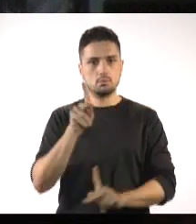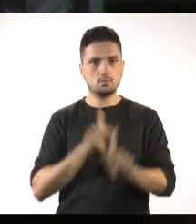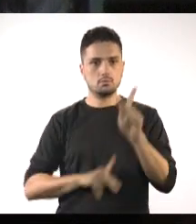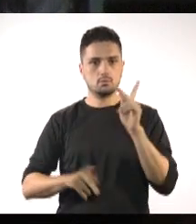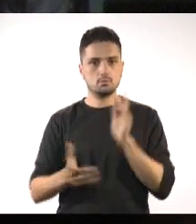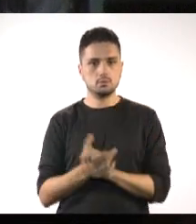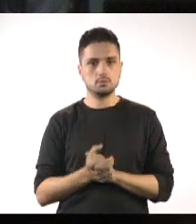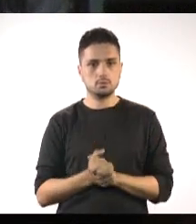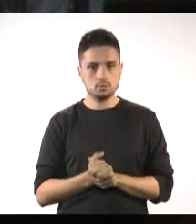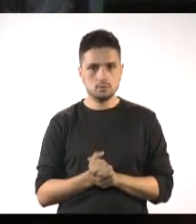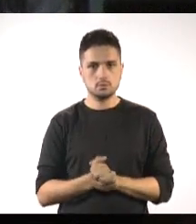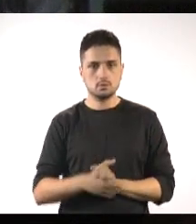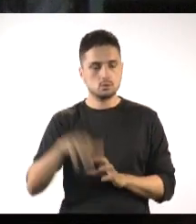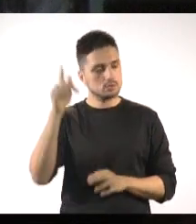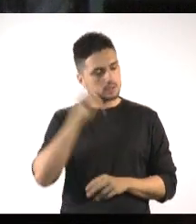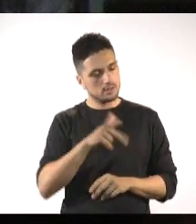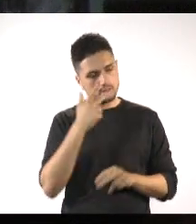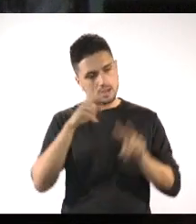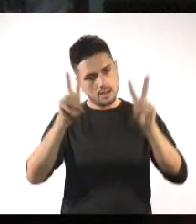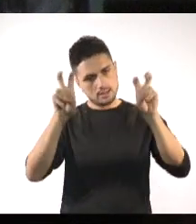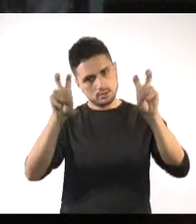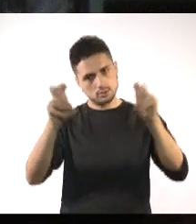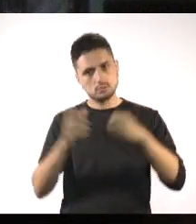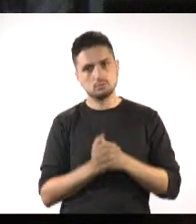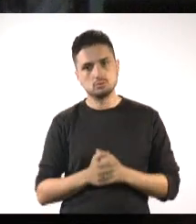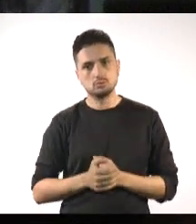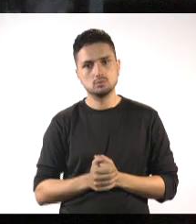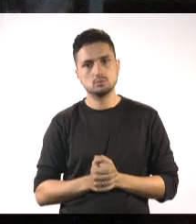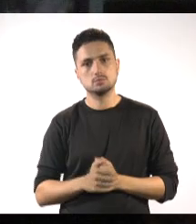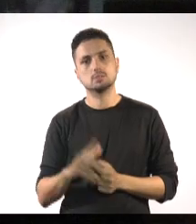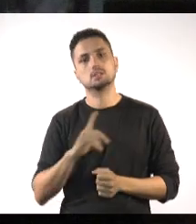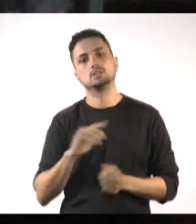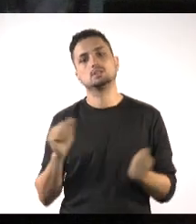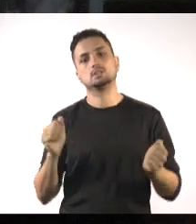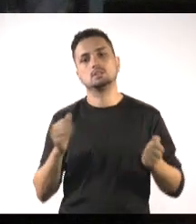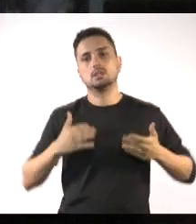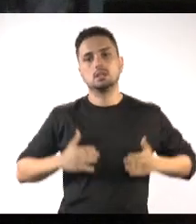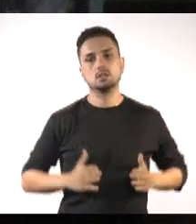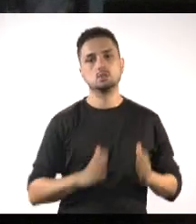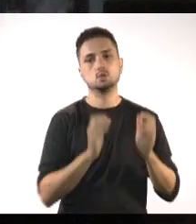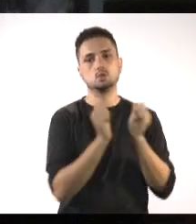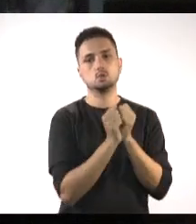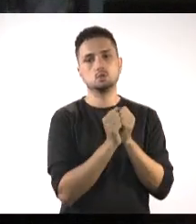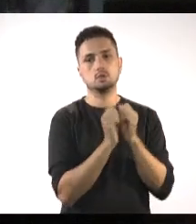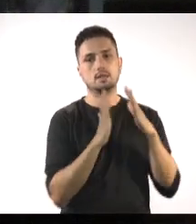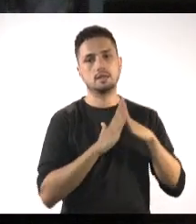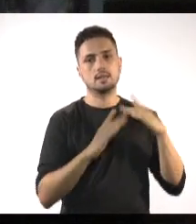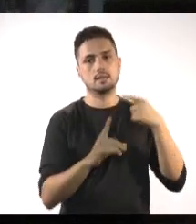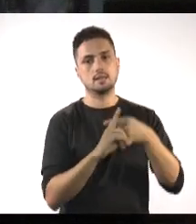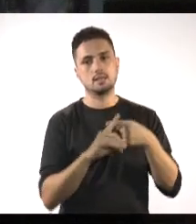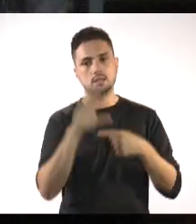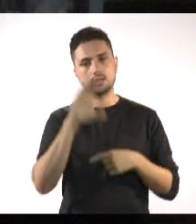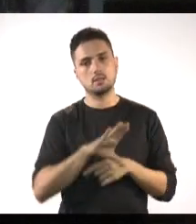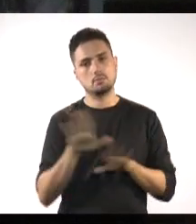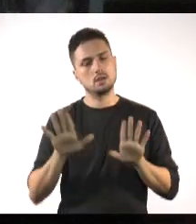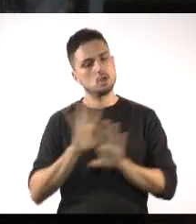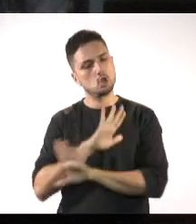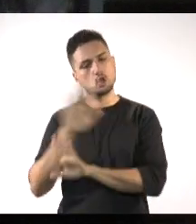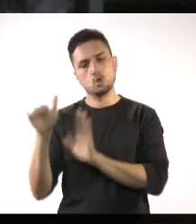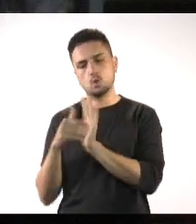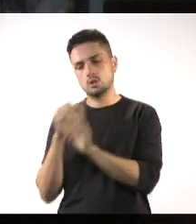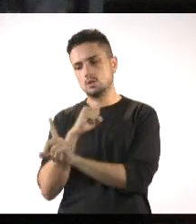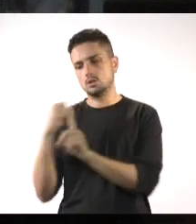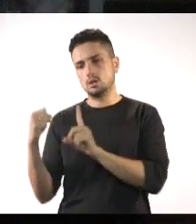falar desse assunto que, embora nasça com a Igreja Católica, ele é dirigido a toda a sociedade.